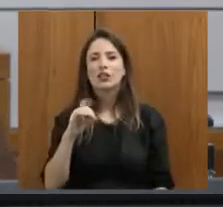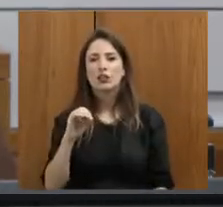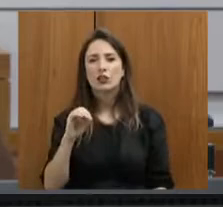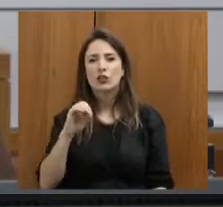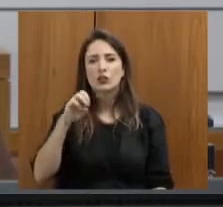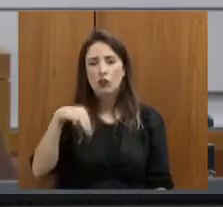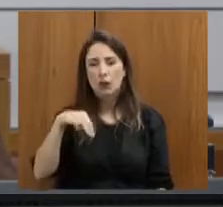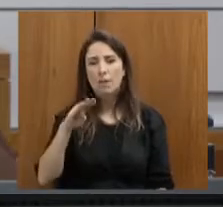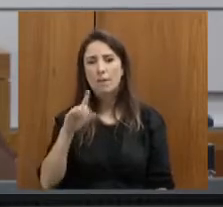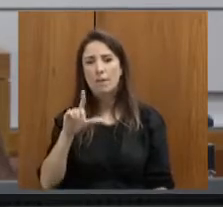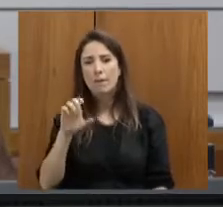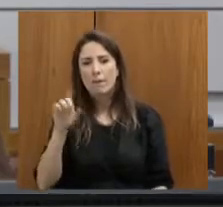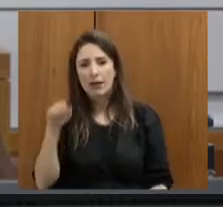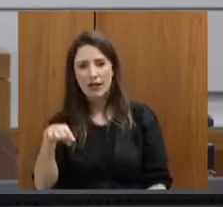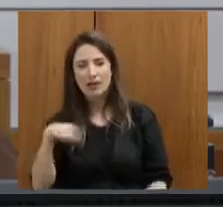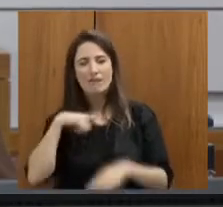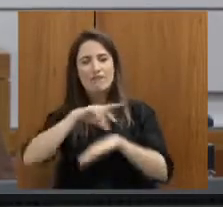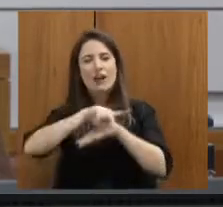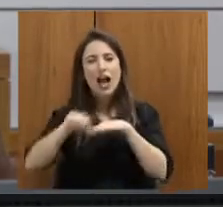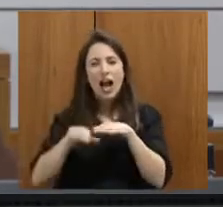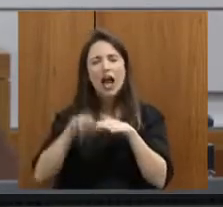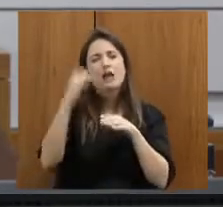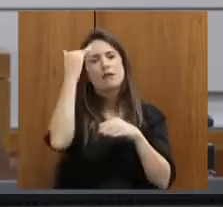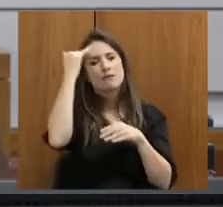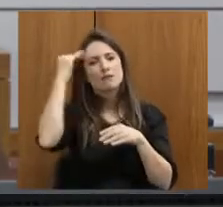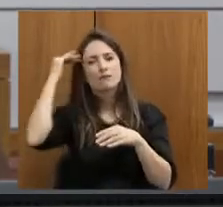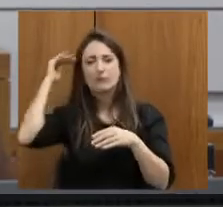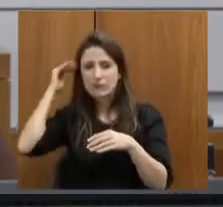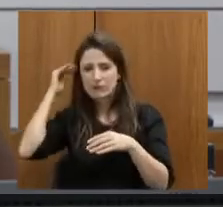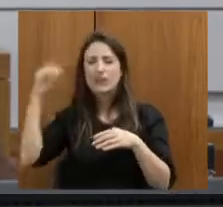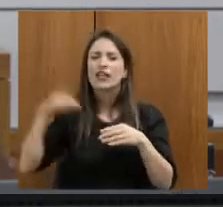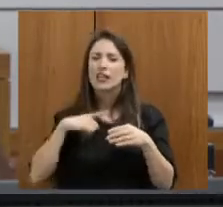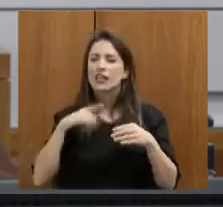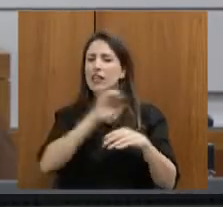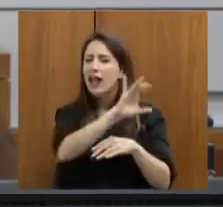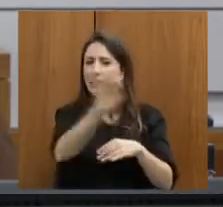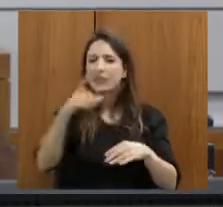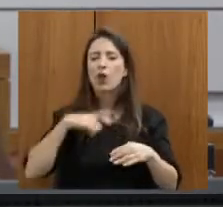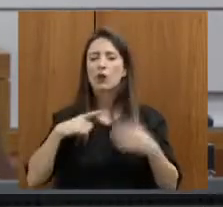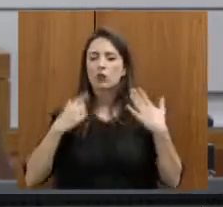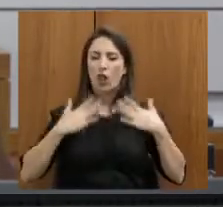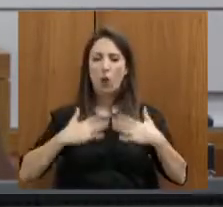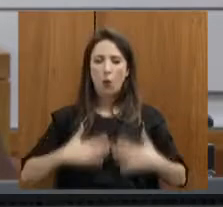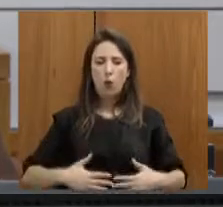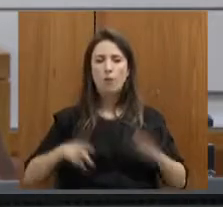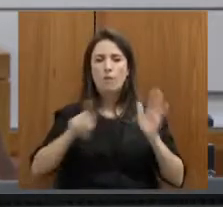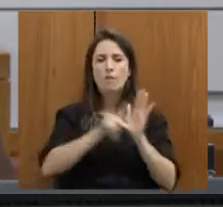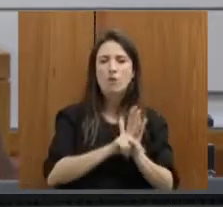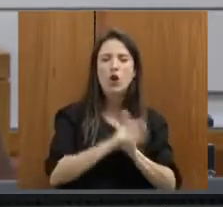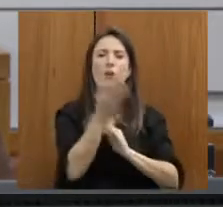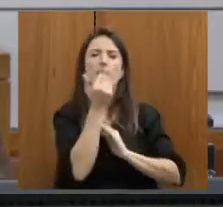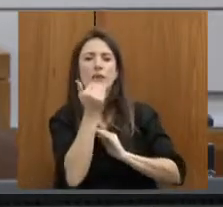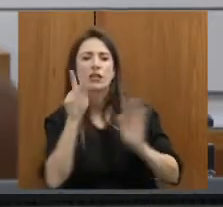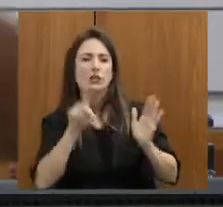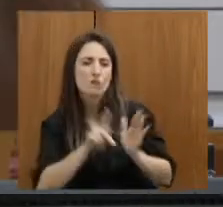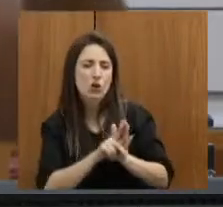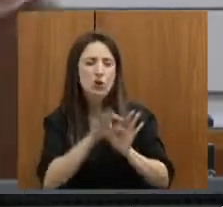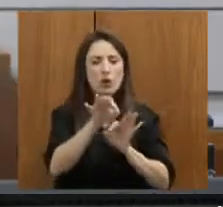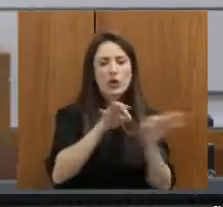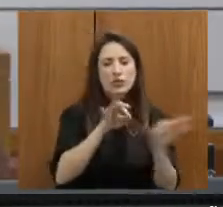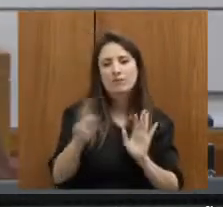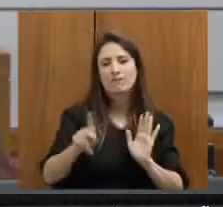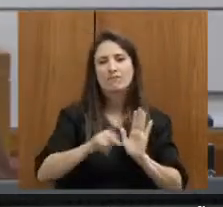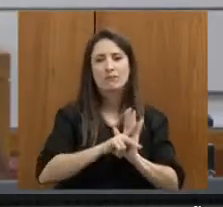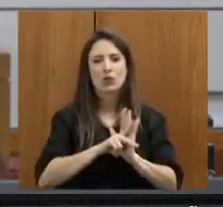povo yorubá também com Ligar própria vestimenta própria alimentação própria e forma próxima de se organizar e